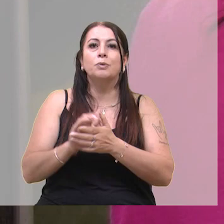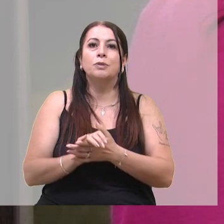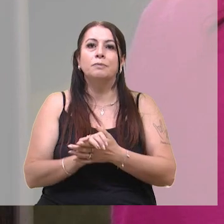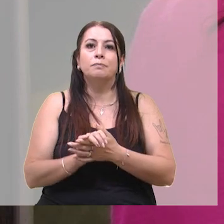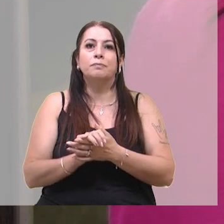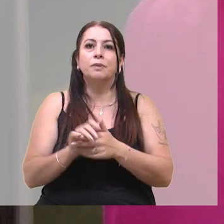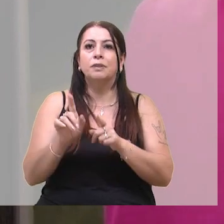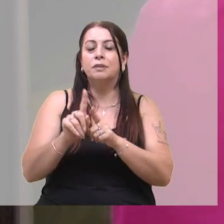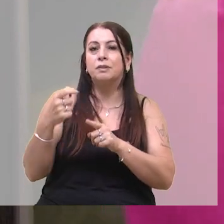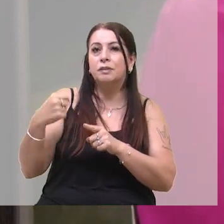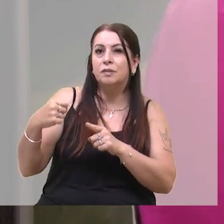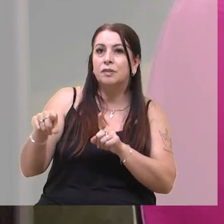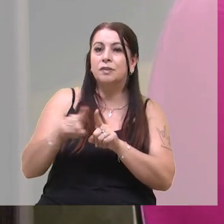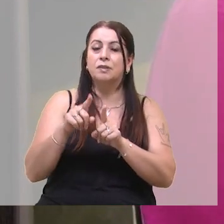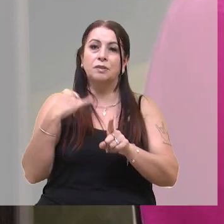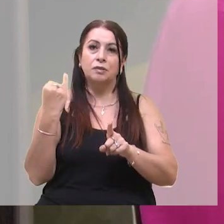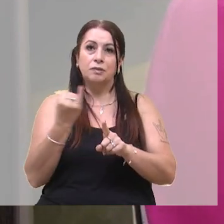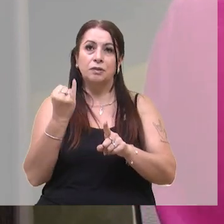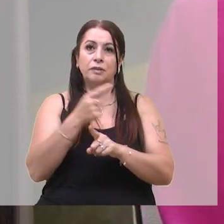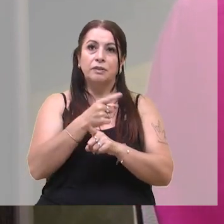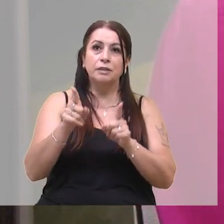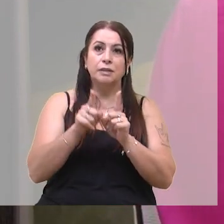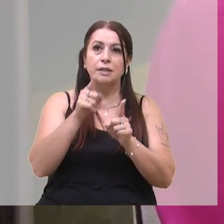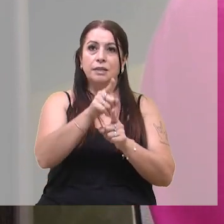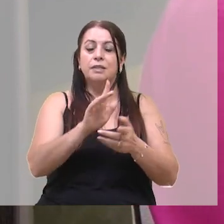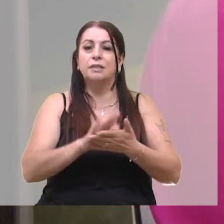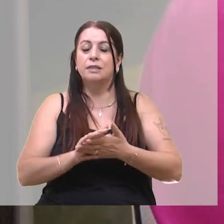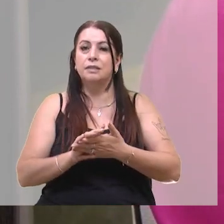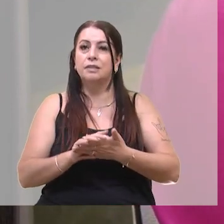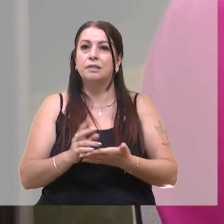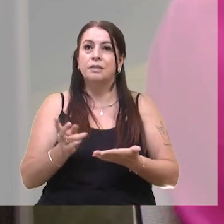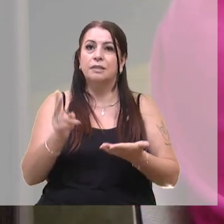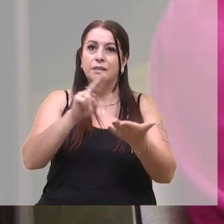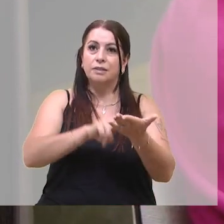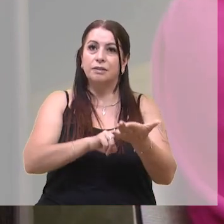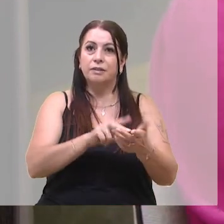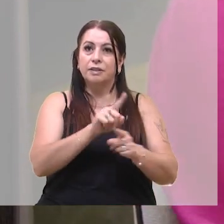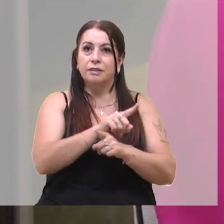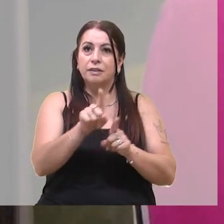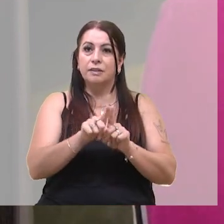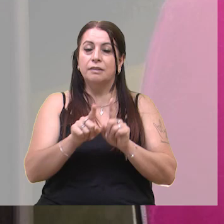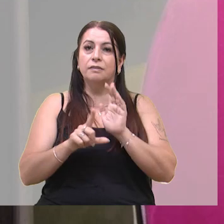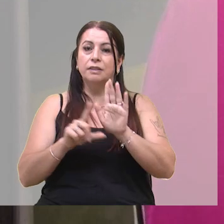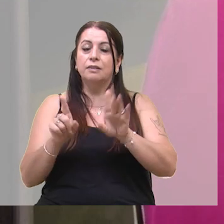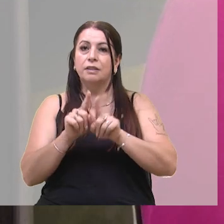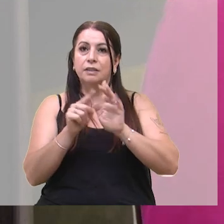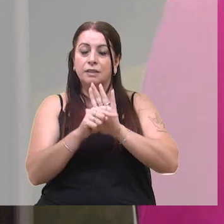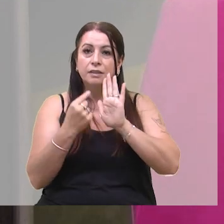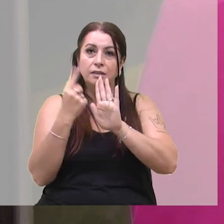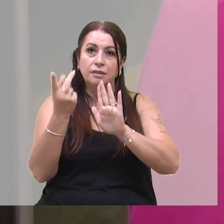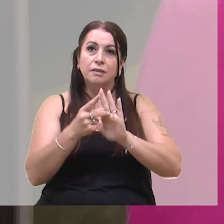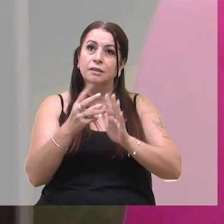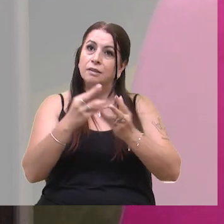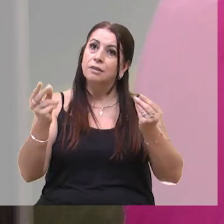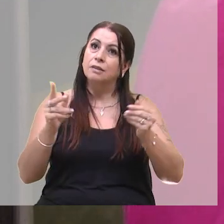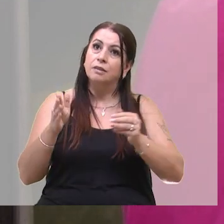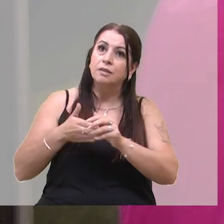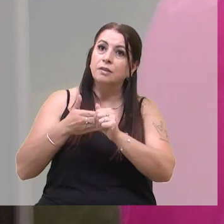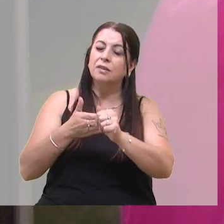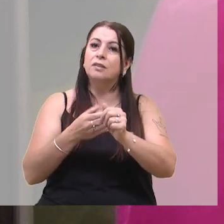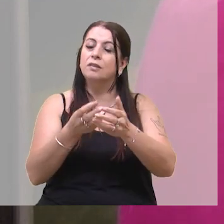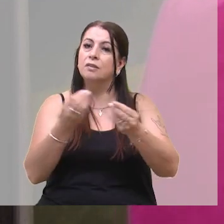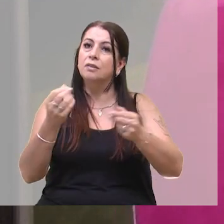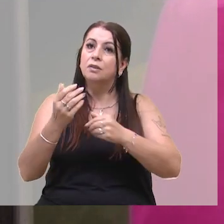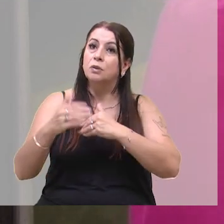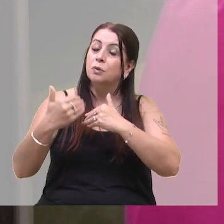ser necessário e importante para que a gente assuma esse último ano, porque aí a gente também vai acompanhando um